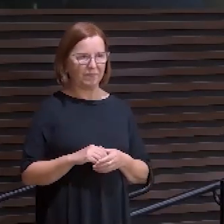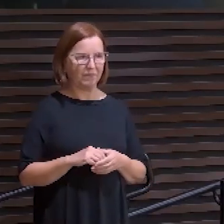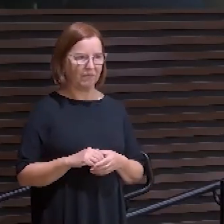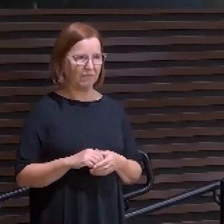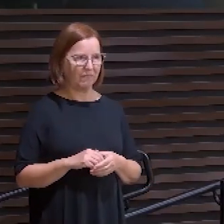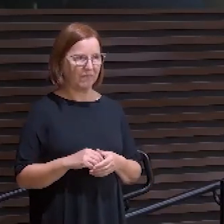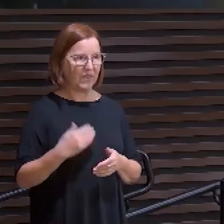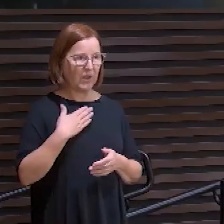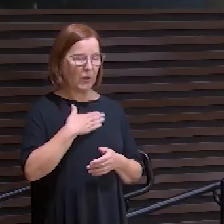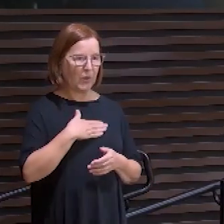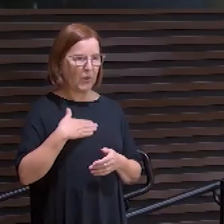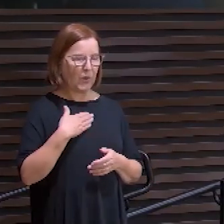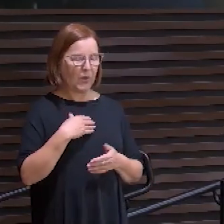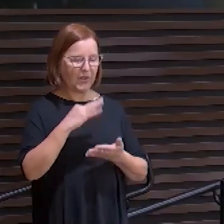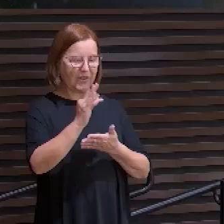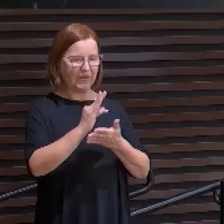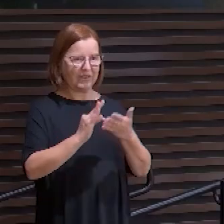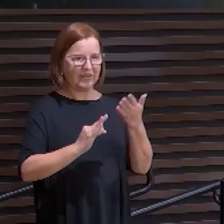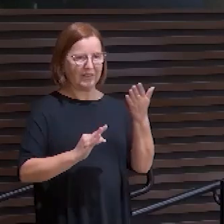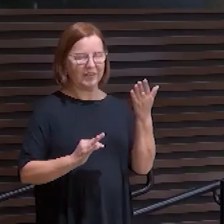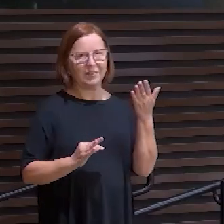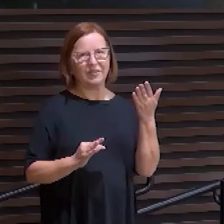Eu gosto muito do texto de